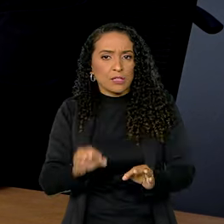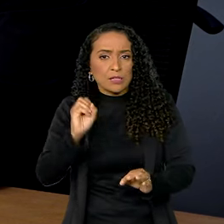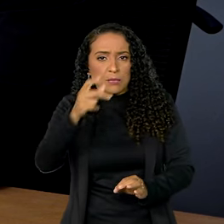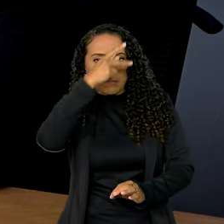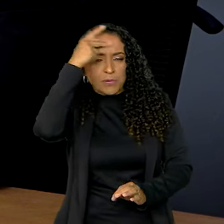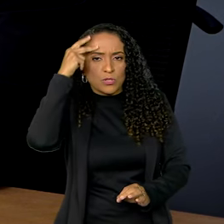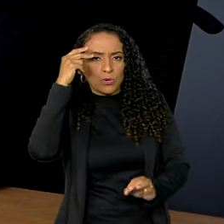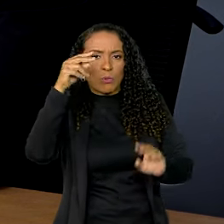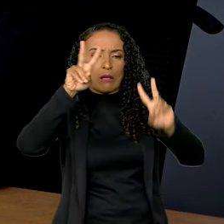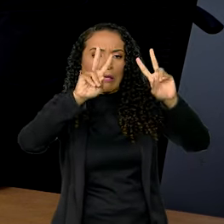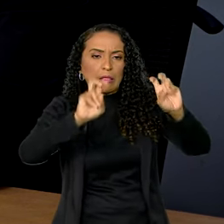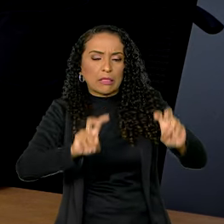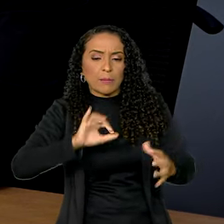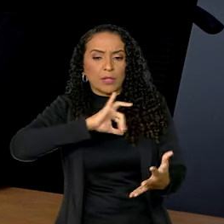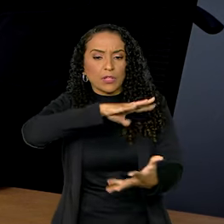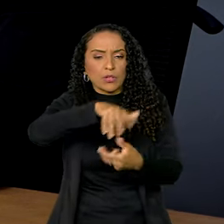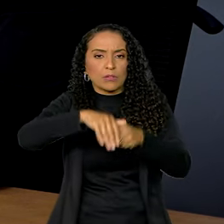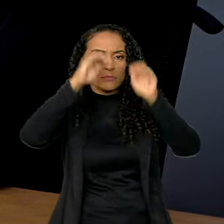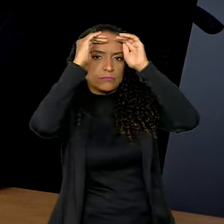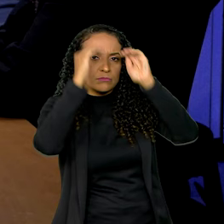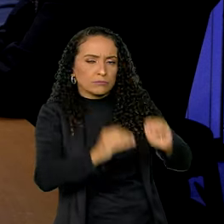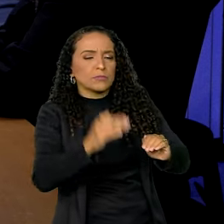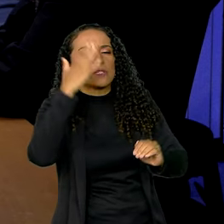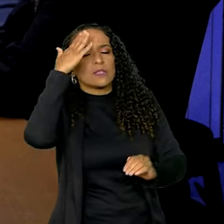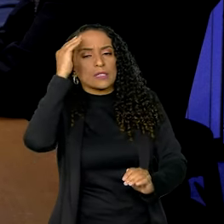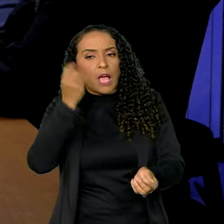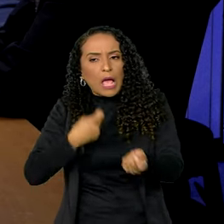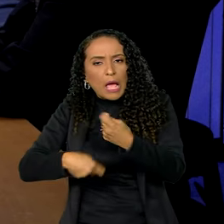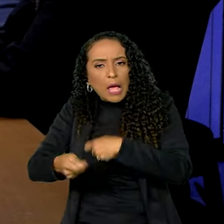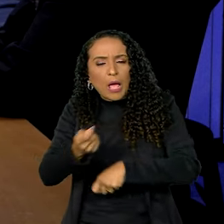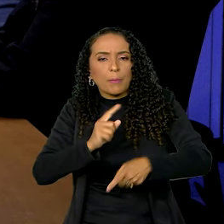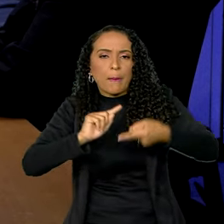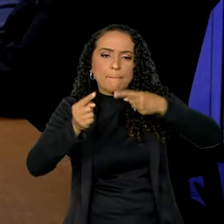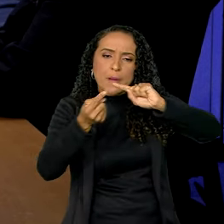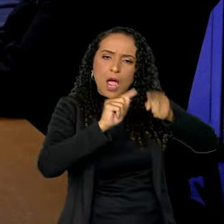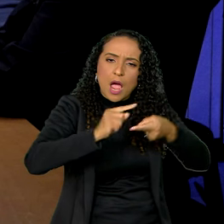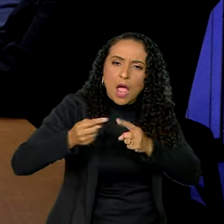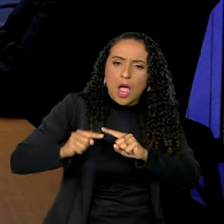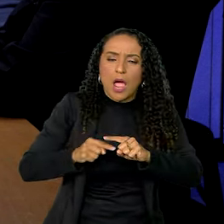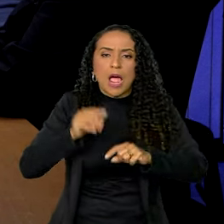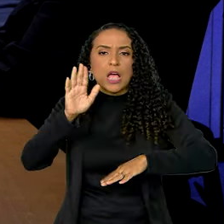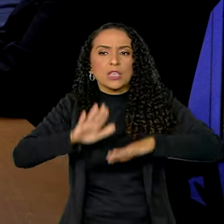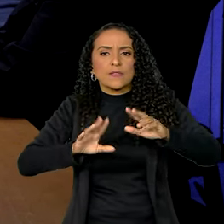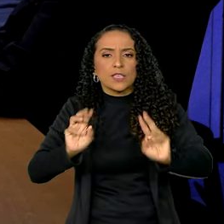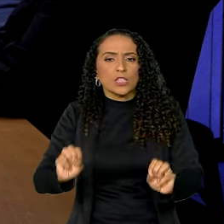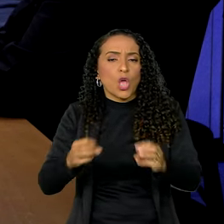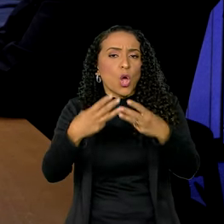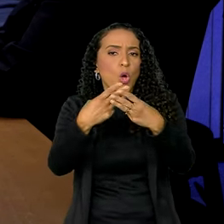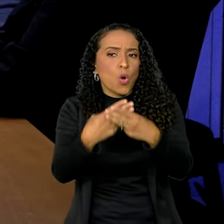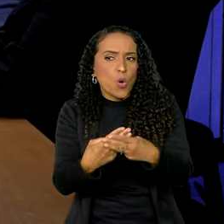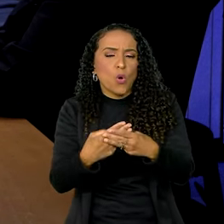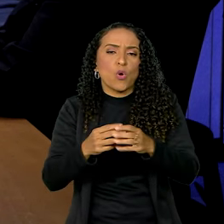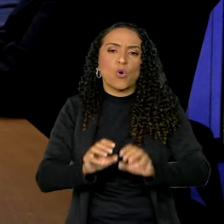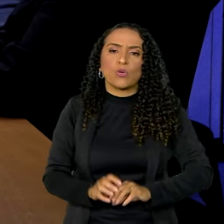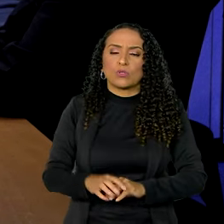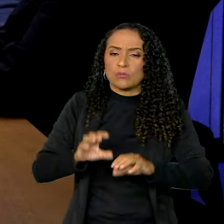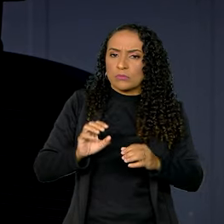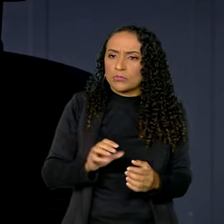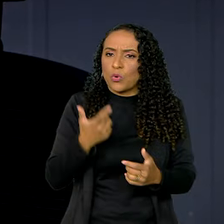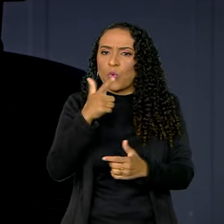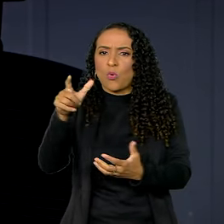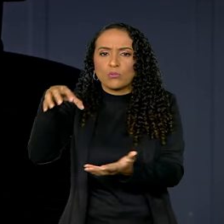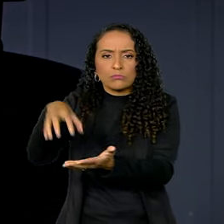temas internacionais sabe muitas vezes que essas negociações às vezes no âmbito da ONU né das Nações Unidas ou de outros